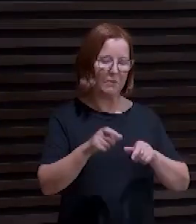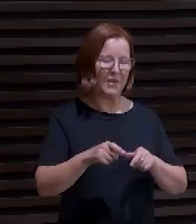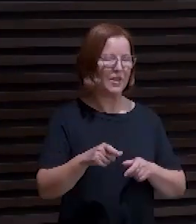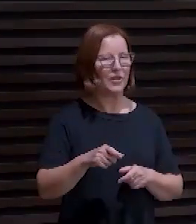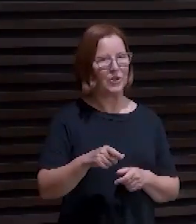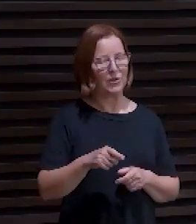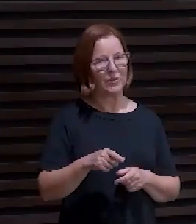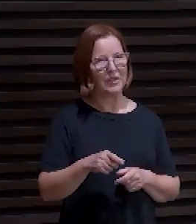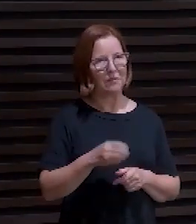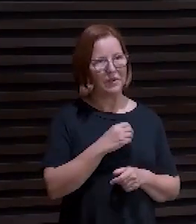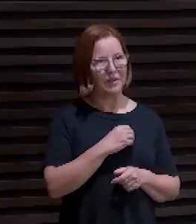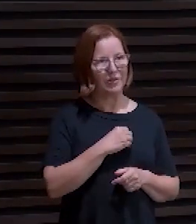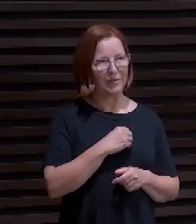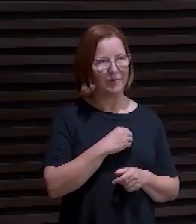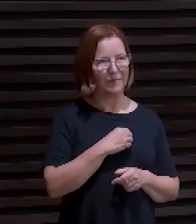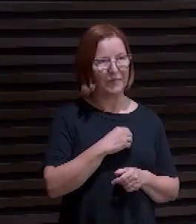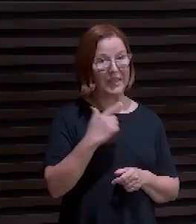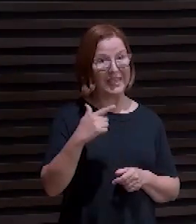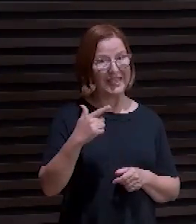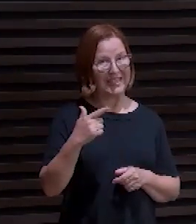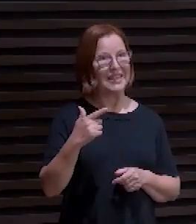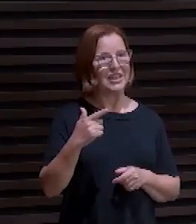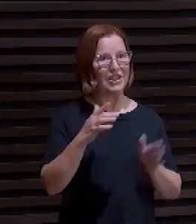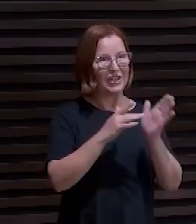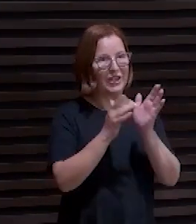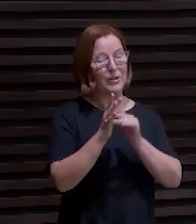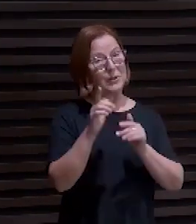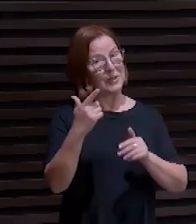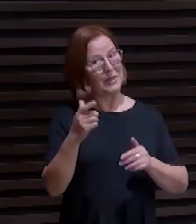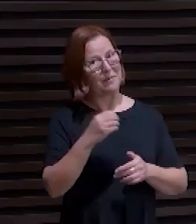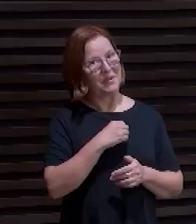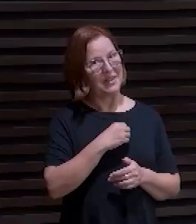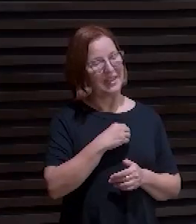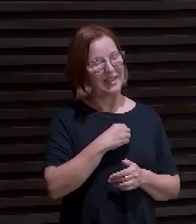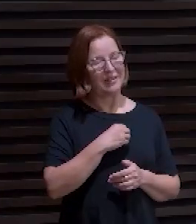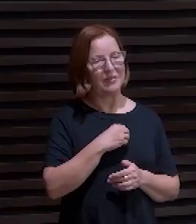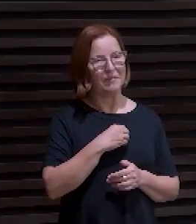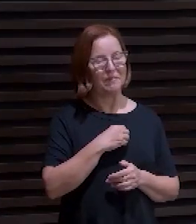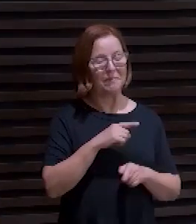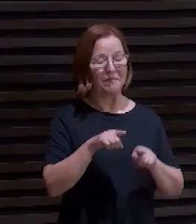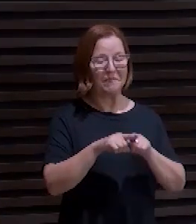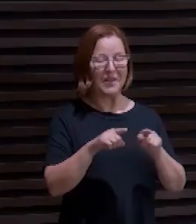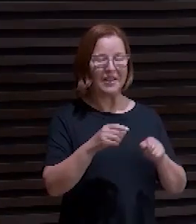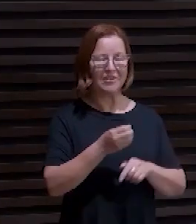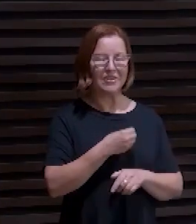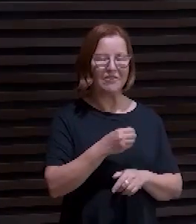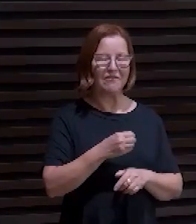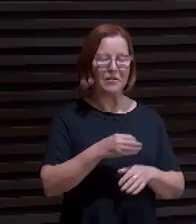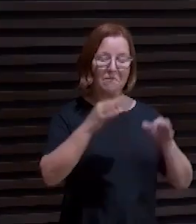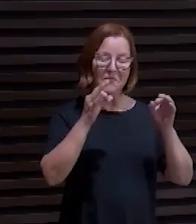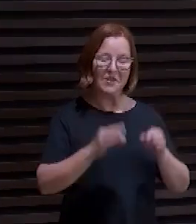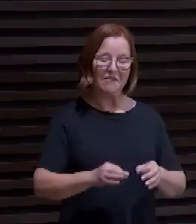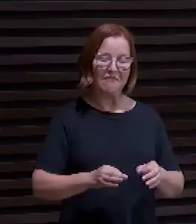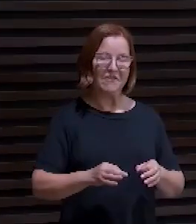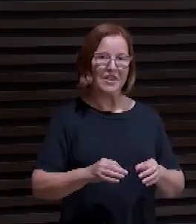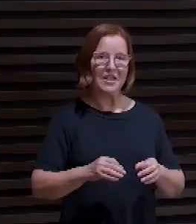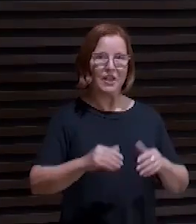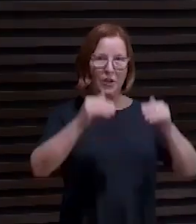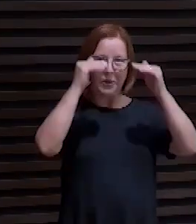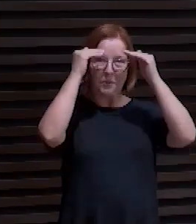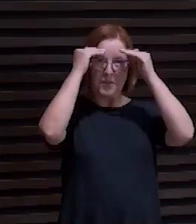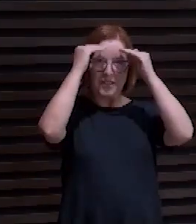pecados, mas ele viveu a vida de perfeita obediência exigida para a